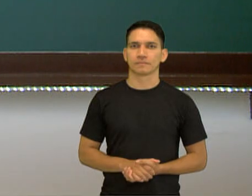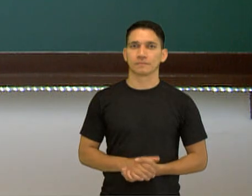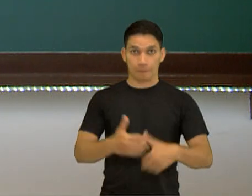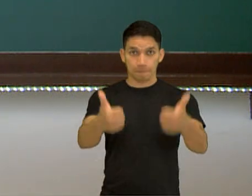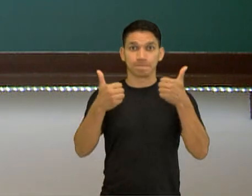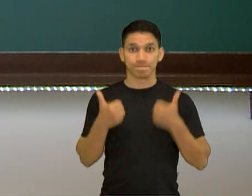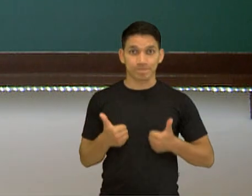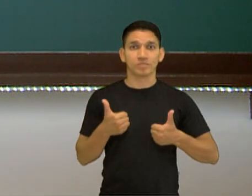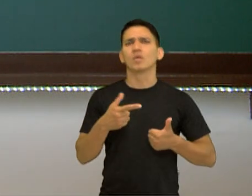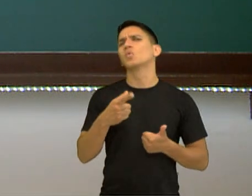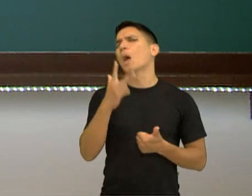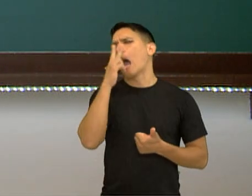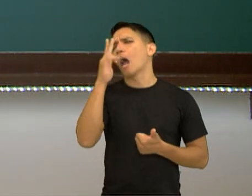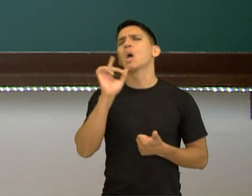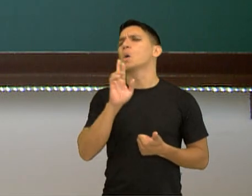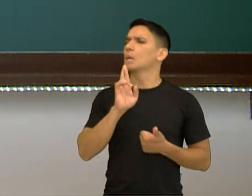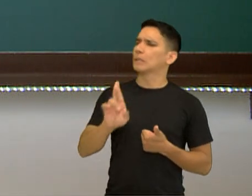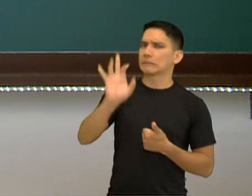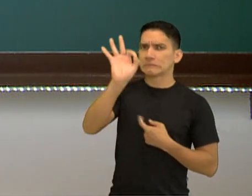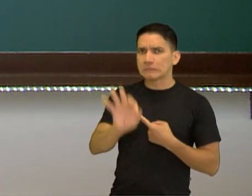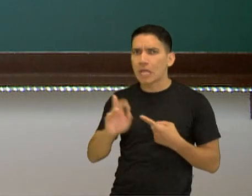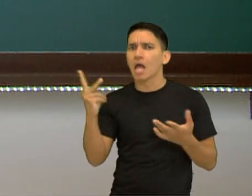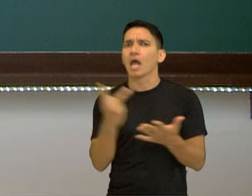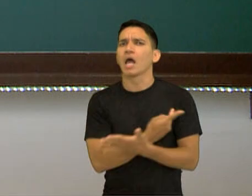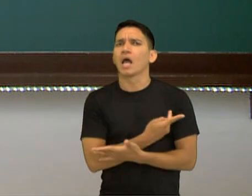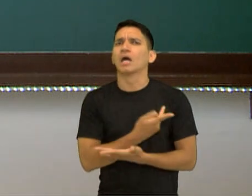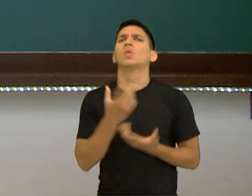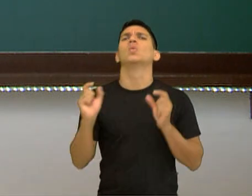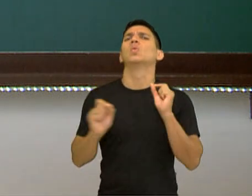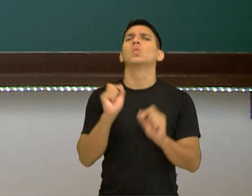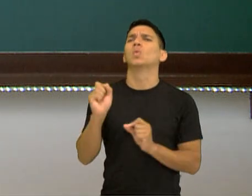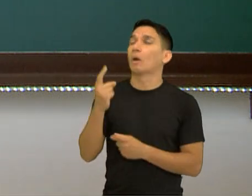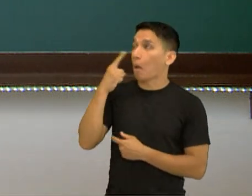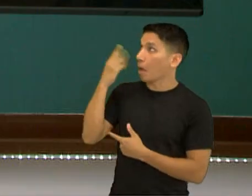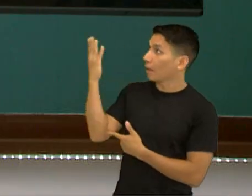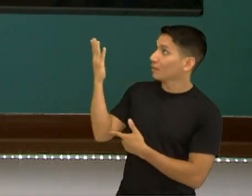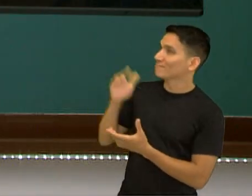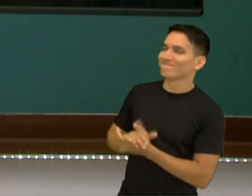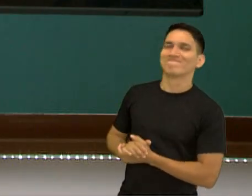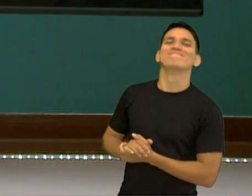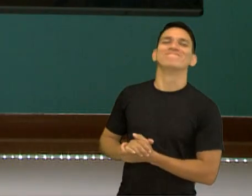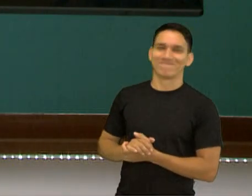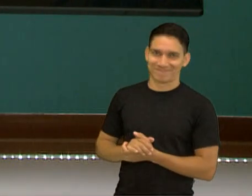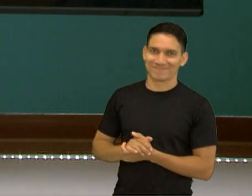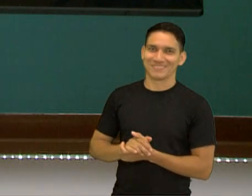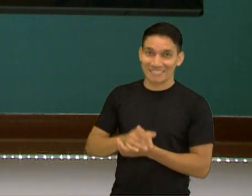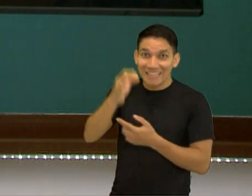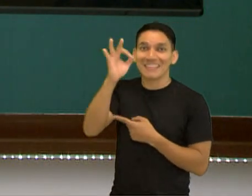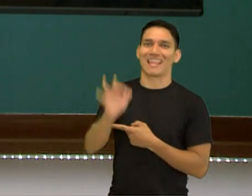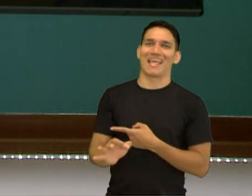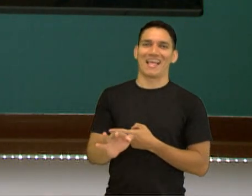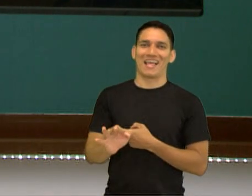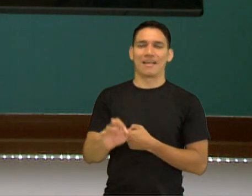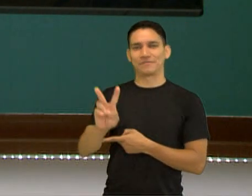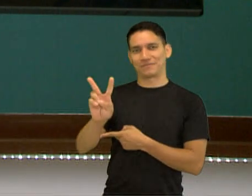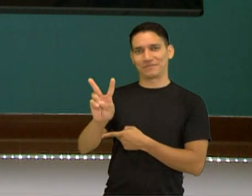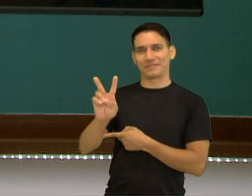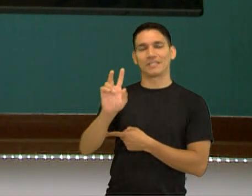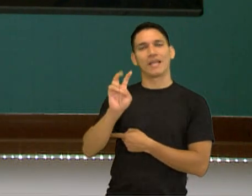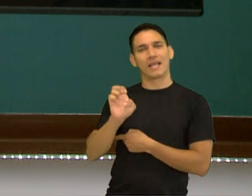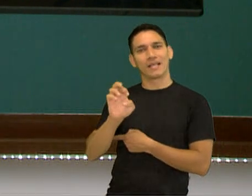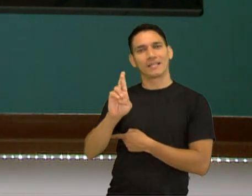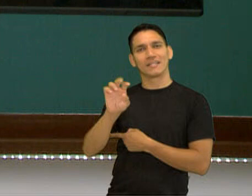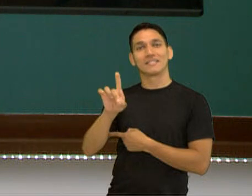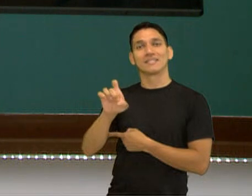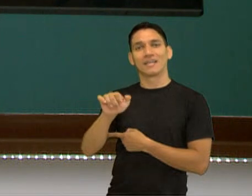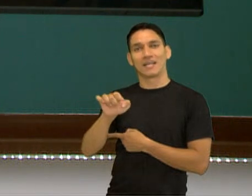Muito bem, o que você acha? Certa ou errada? Falsa ou verdadeira? Olha lá na tela a resposta, ela é verdadeira. Essa